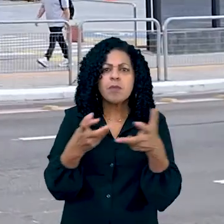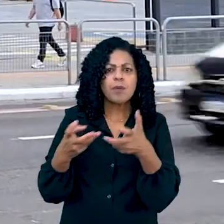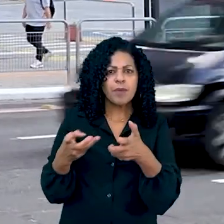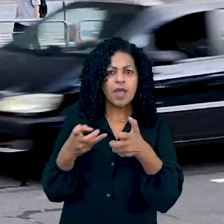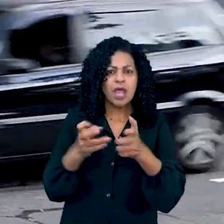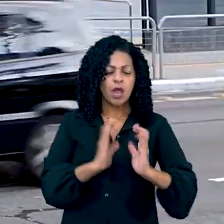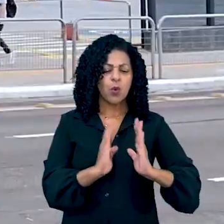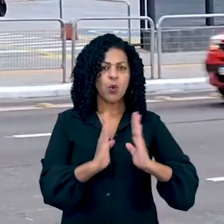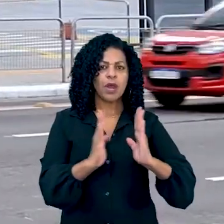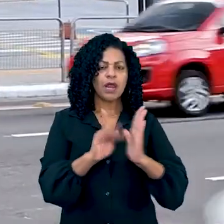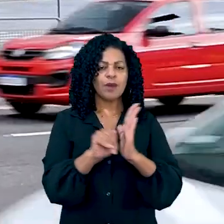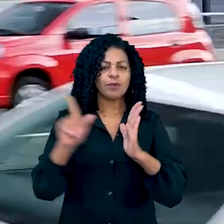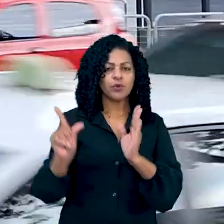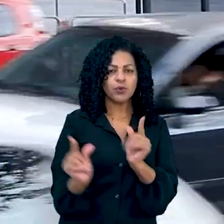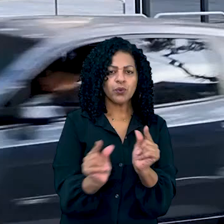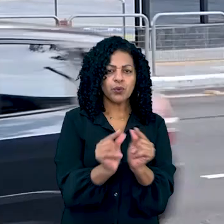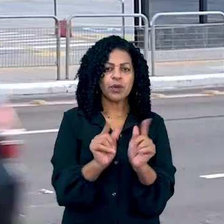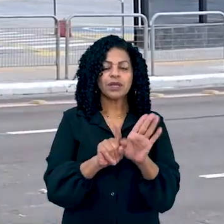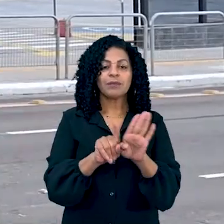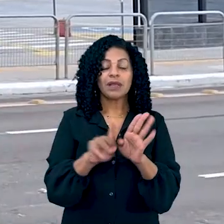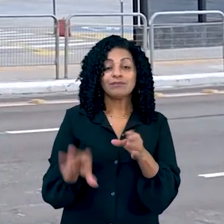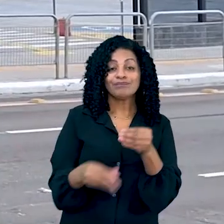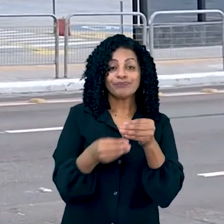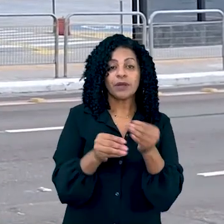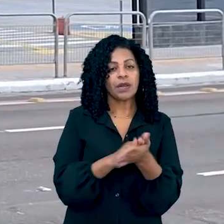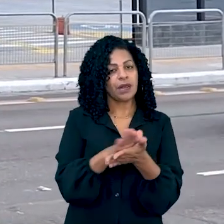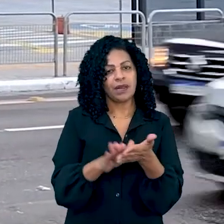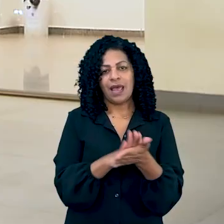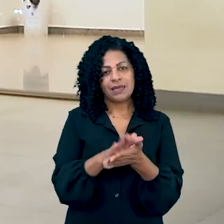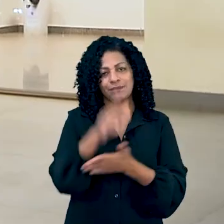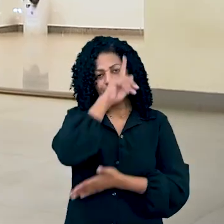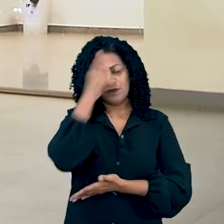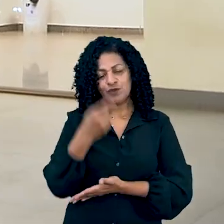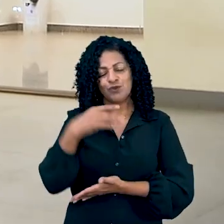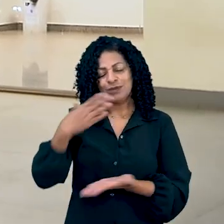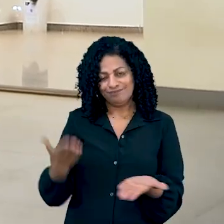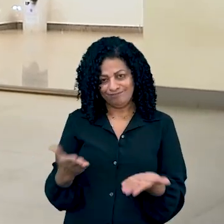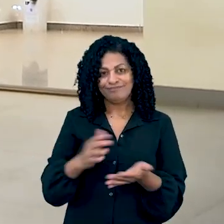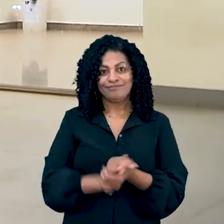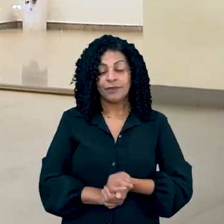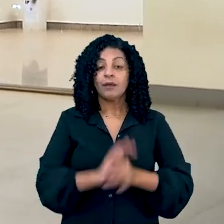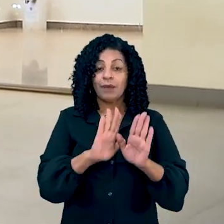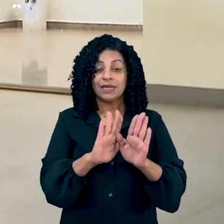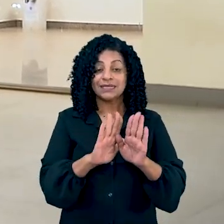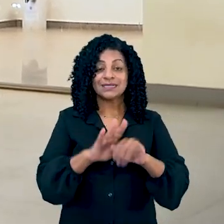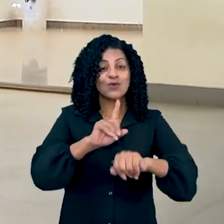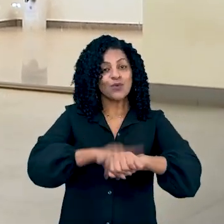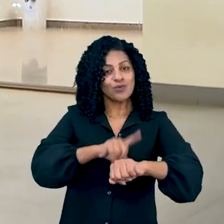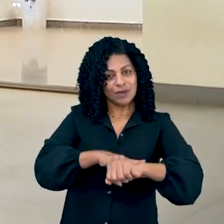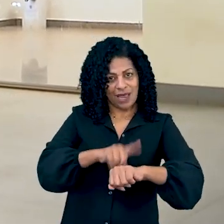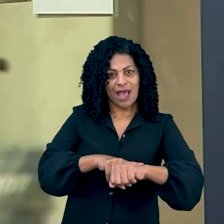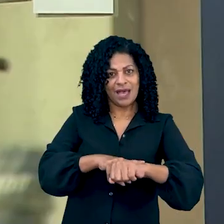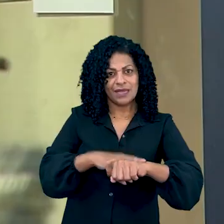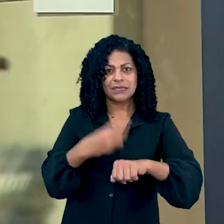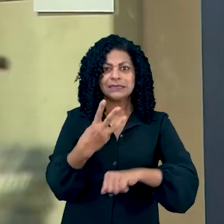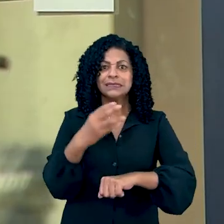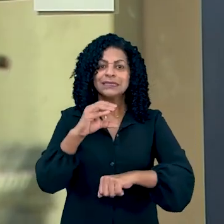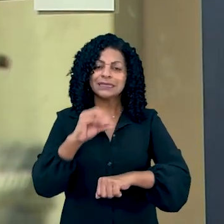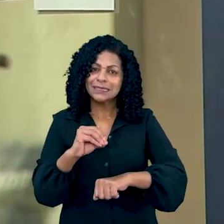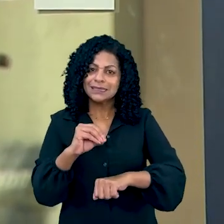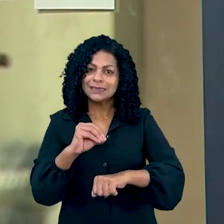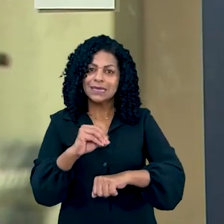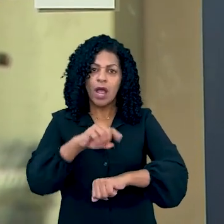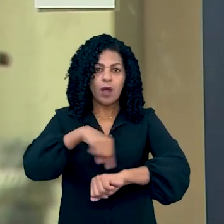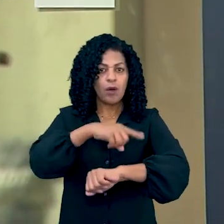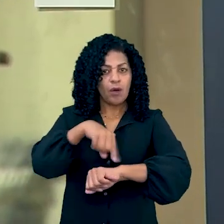jornada reduzida nesses casos, não se aplica a seletistas. Ainda de acordo com a decisão, a carga horária dos bancários de